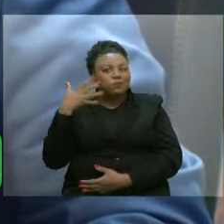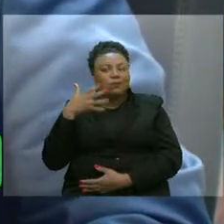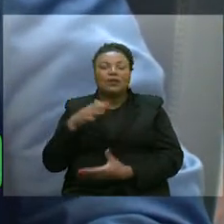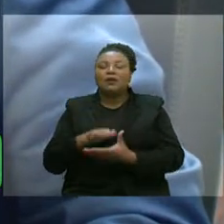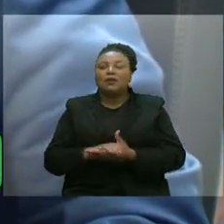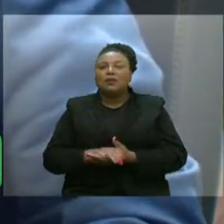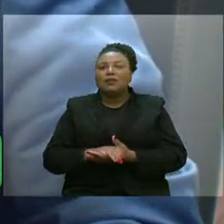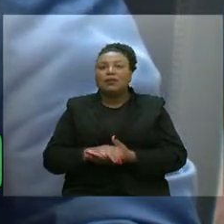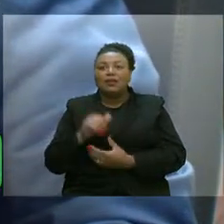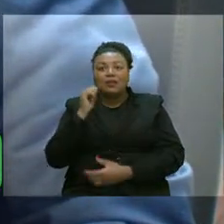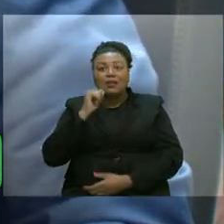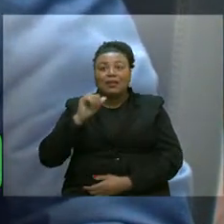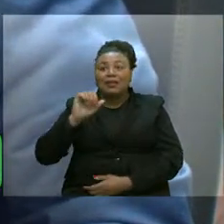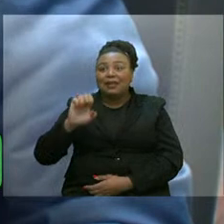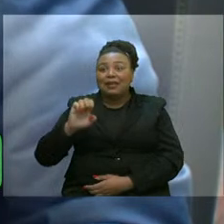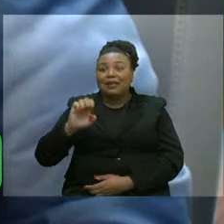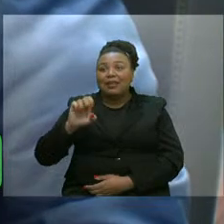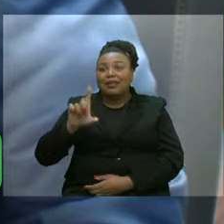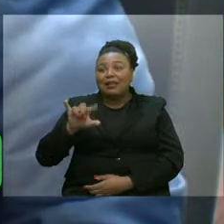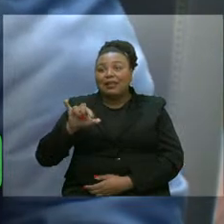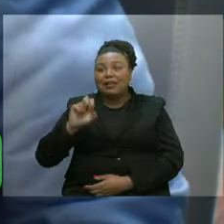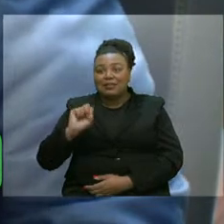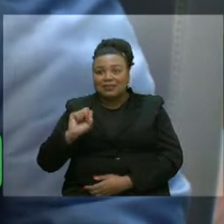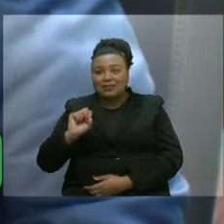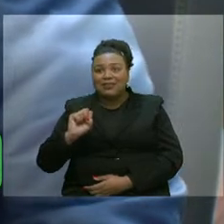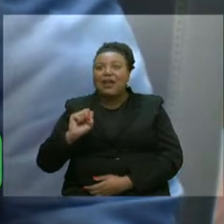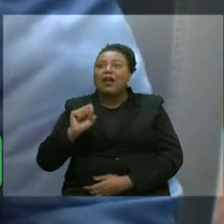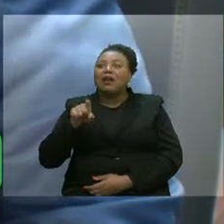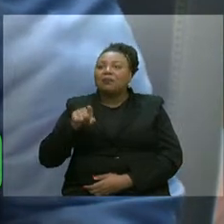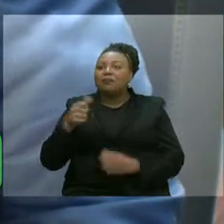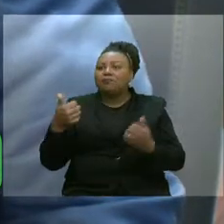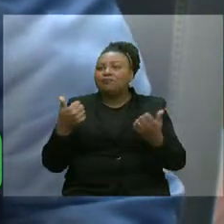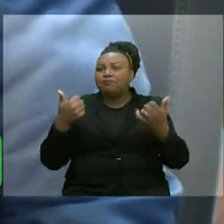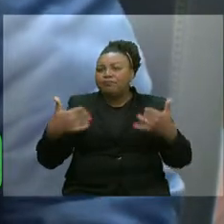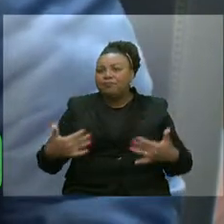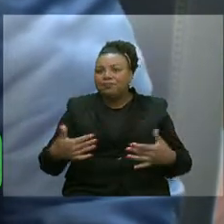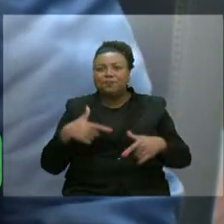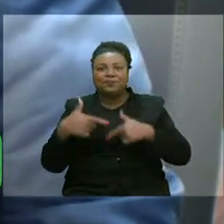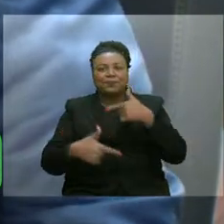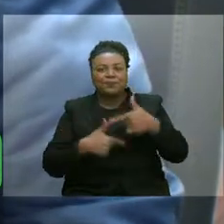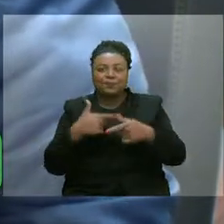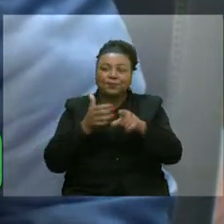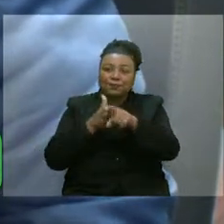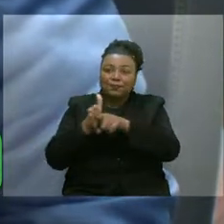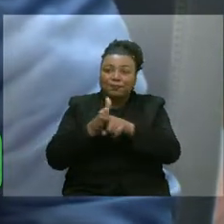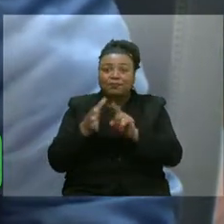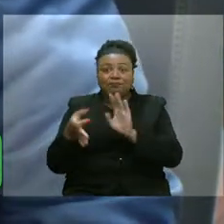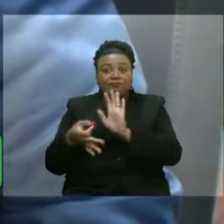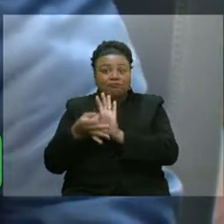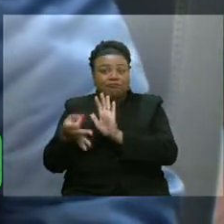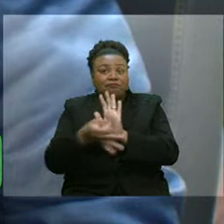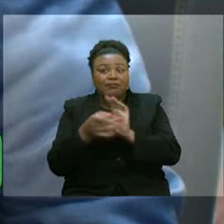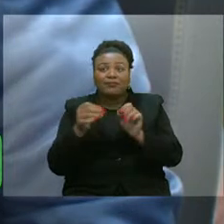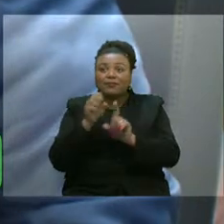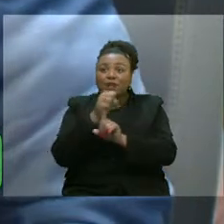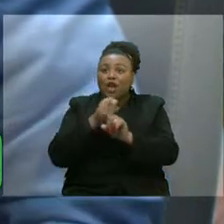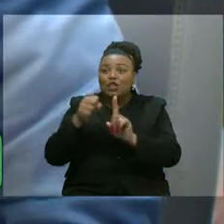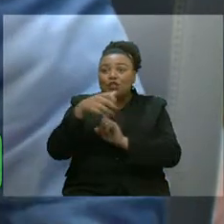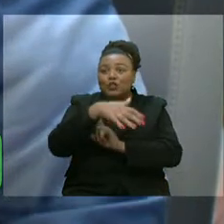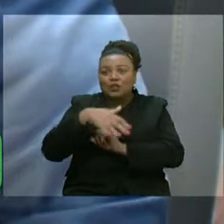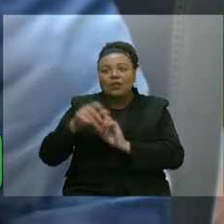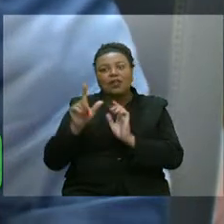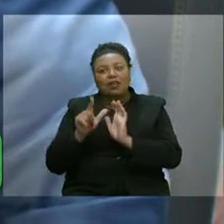a Elis Radman, para que ela possa, então, expor o trabalho de pesquisa de opinião feito na Sociedade